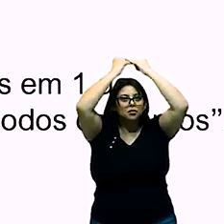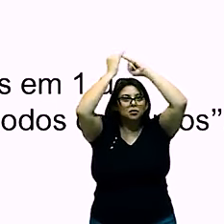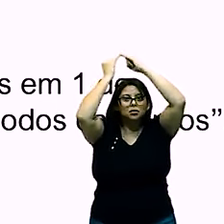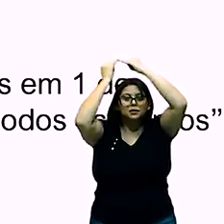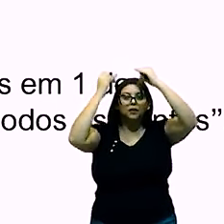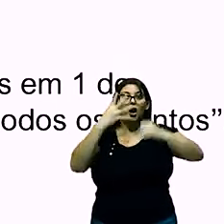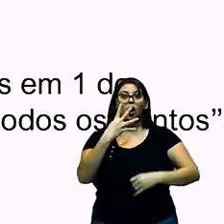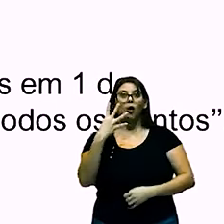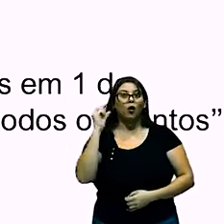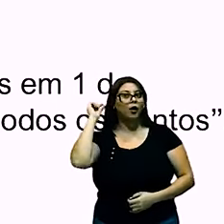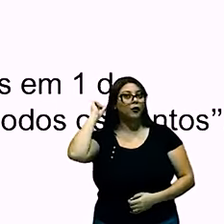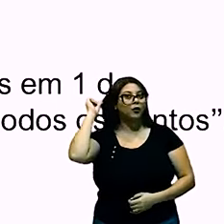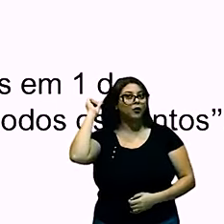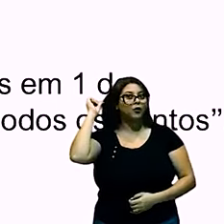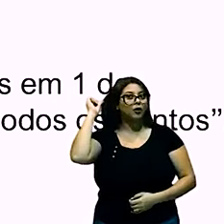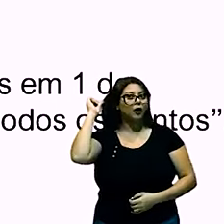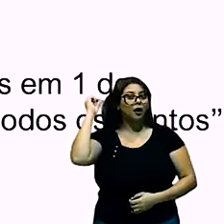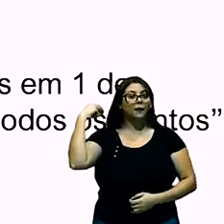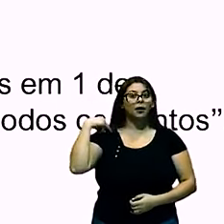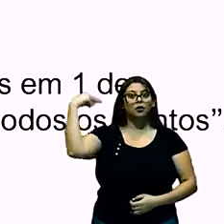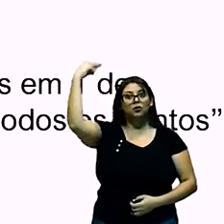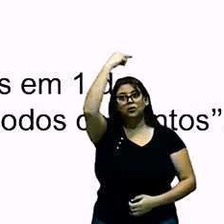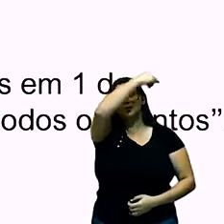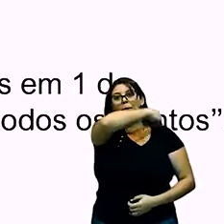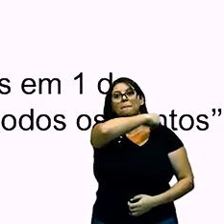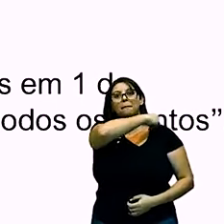e 19 mil ossos de santos.